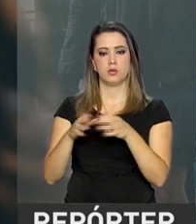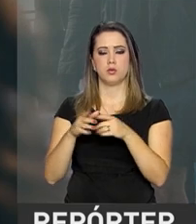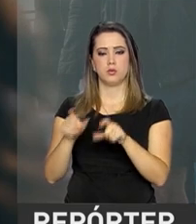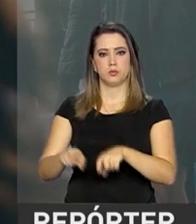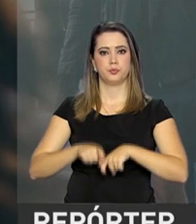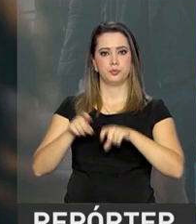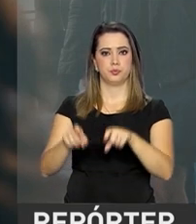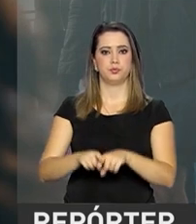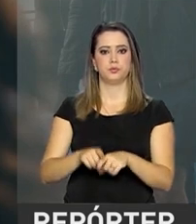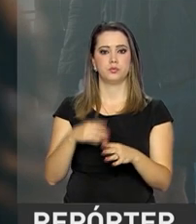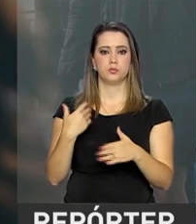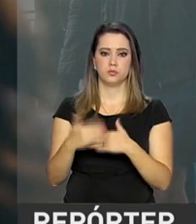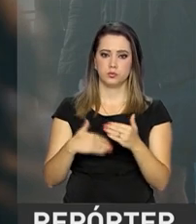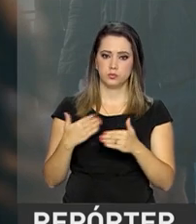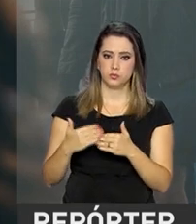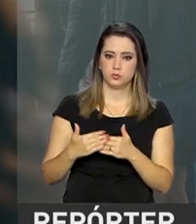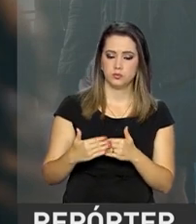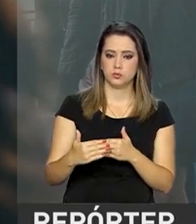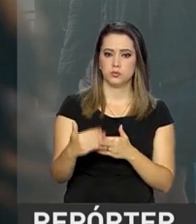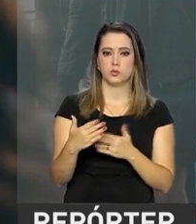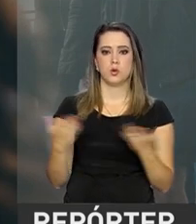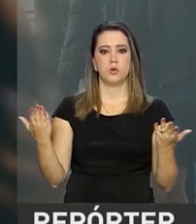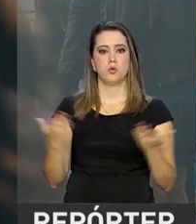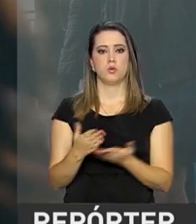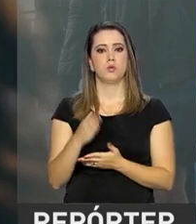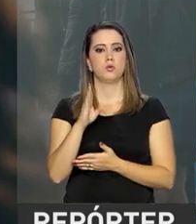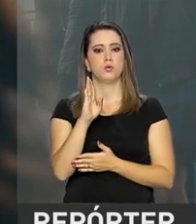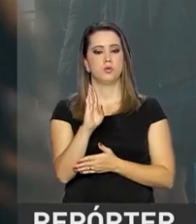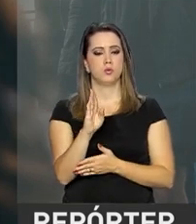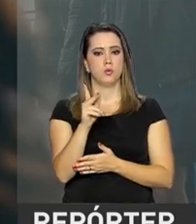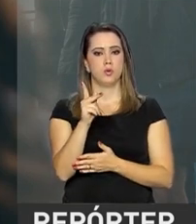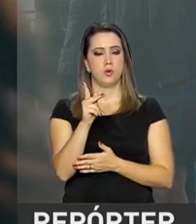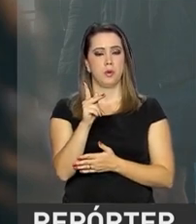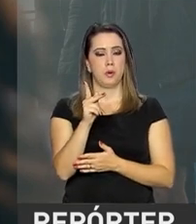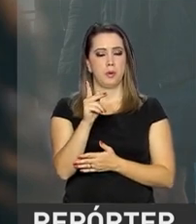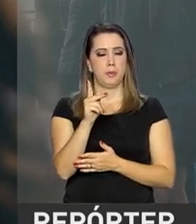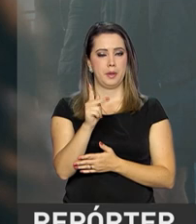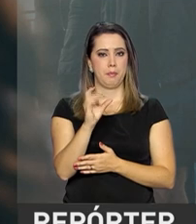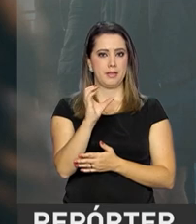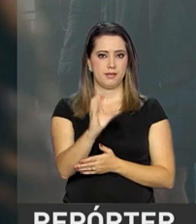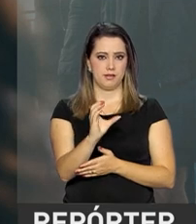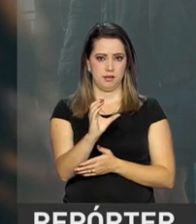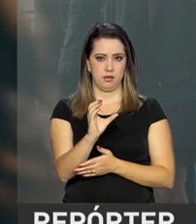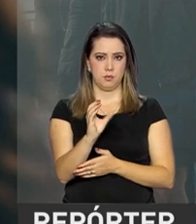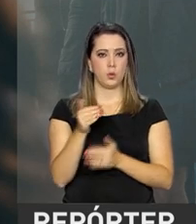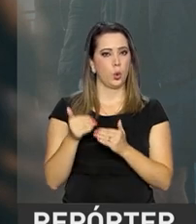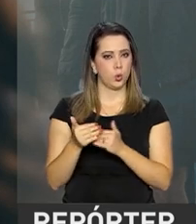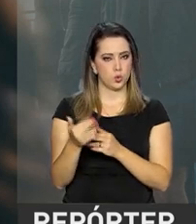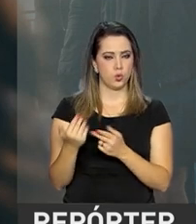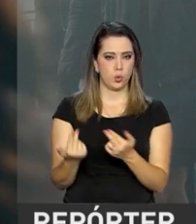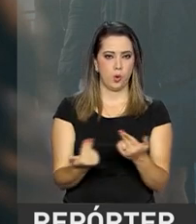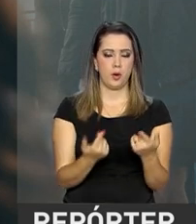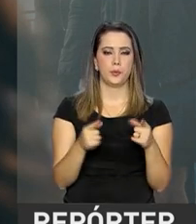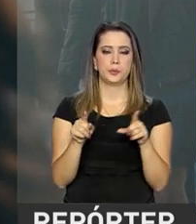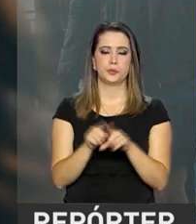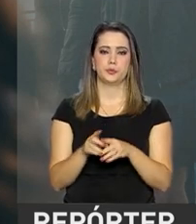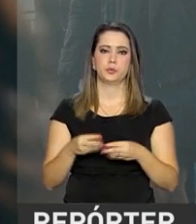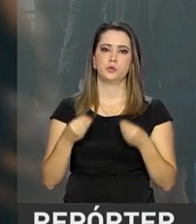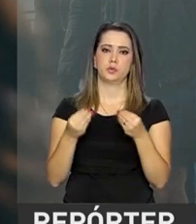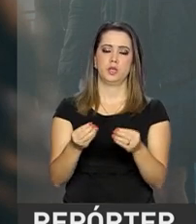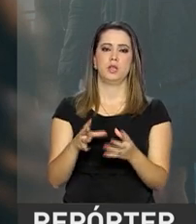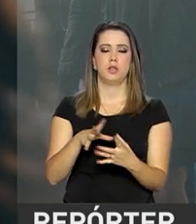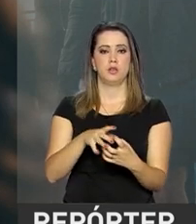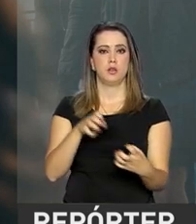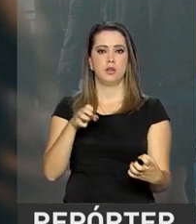rural manutenção das atuais normas para recebimento do benefício de prestação continuada que é concedido a